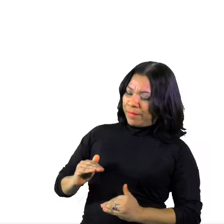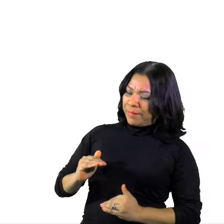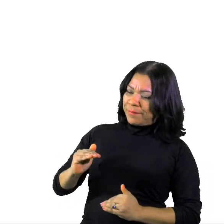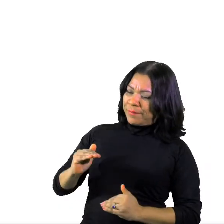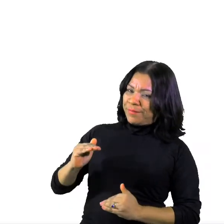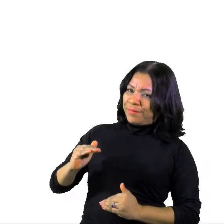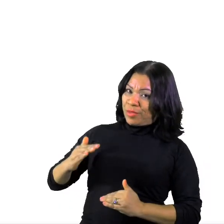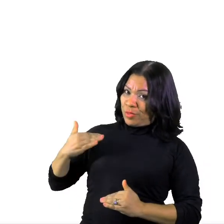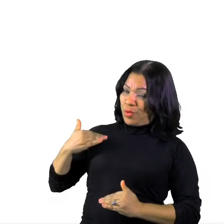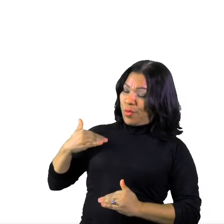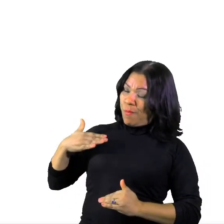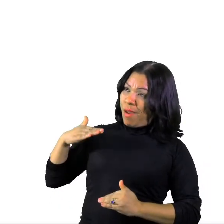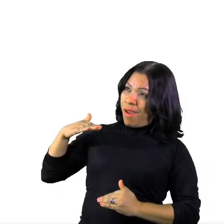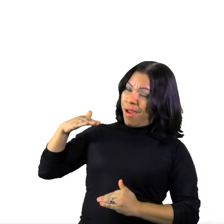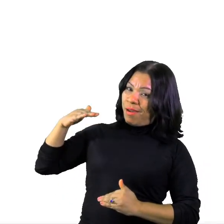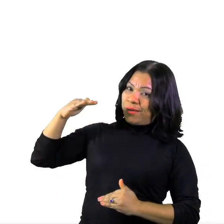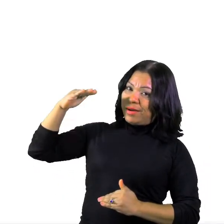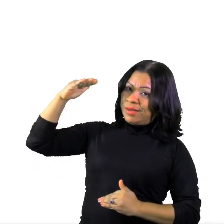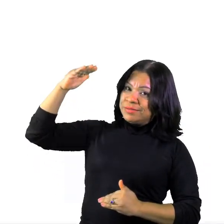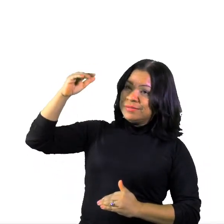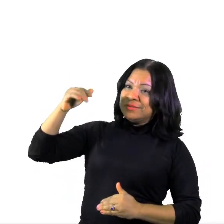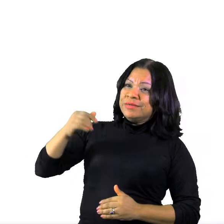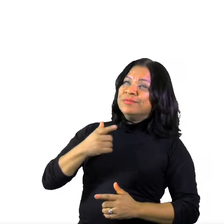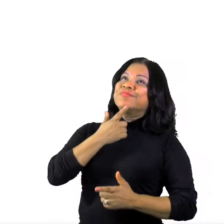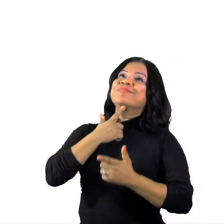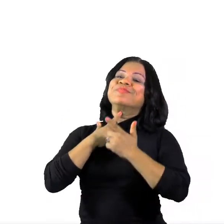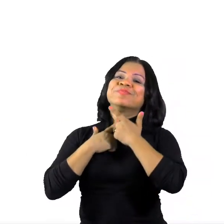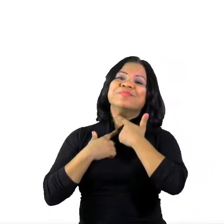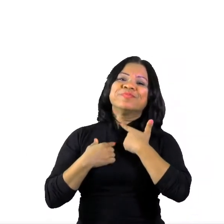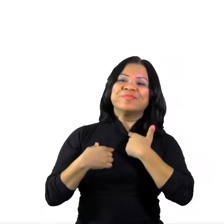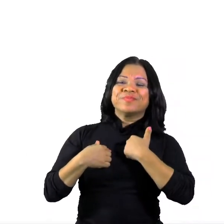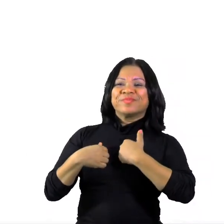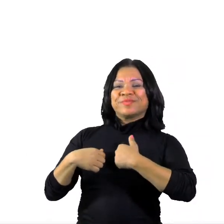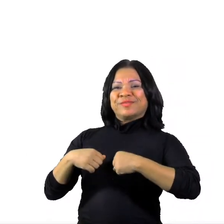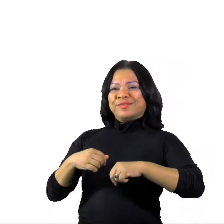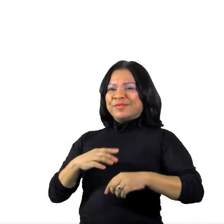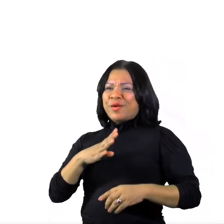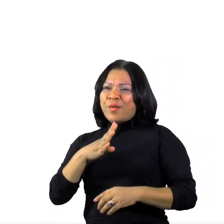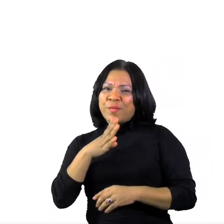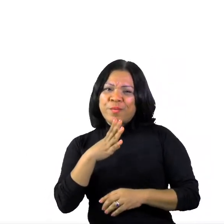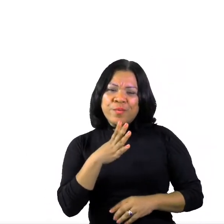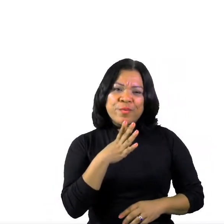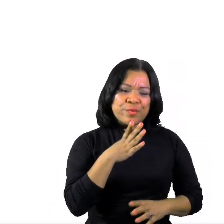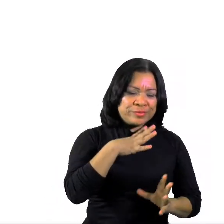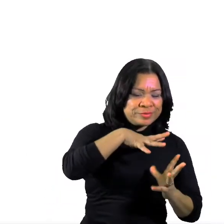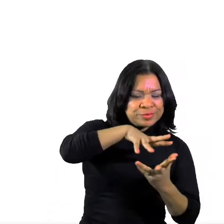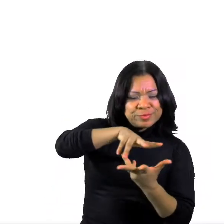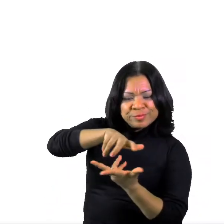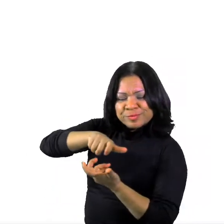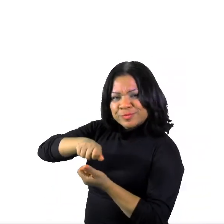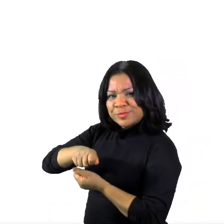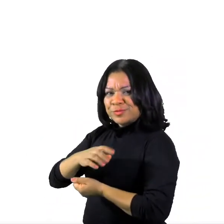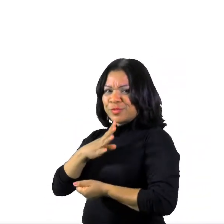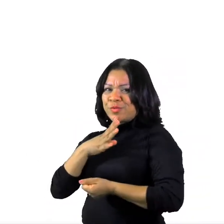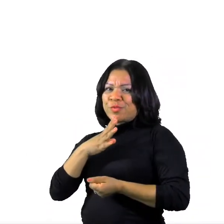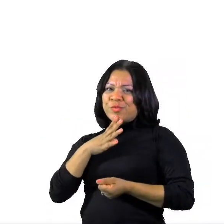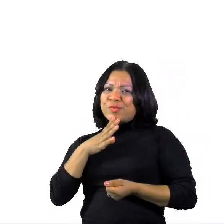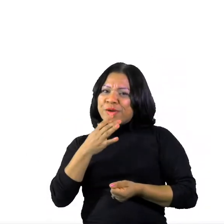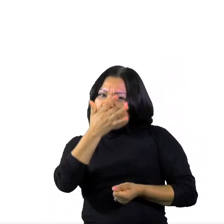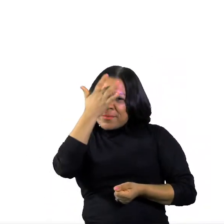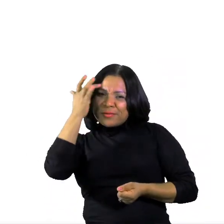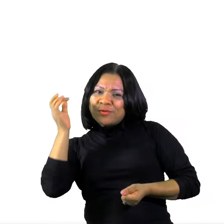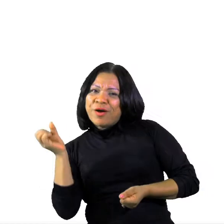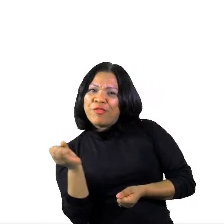a vontade de ganhar o mundo e conhecer novas pessoas, viver novas experiências,